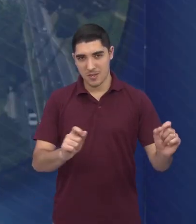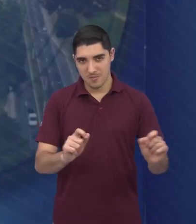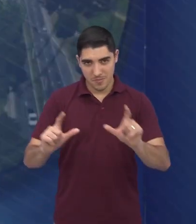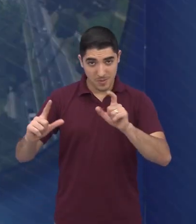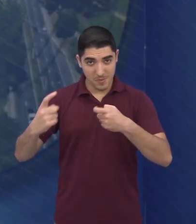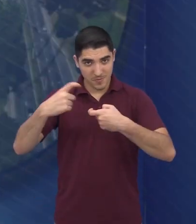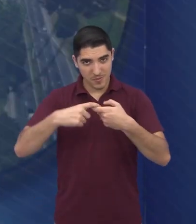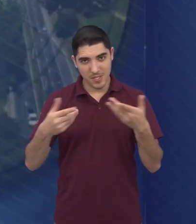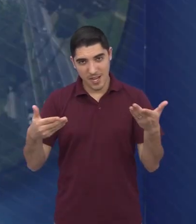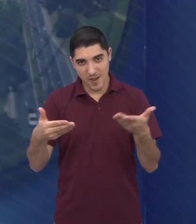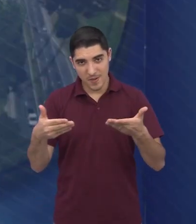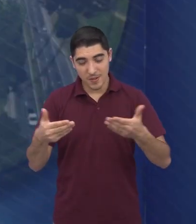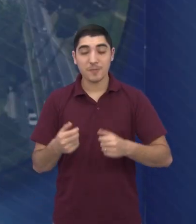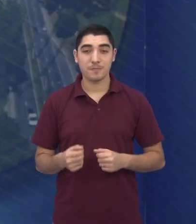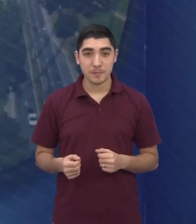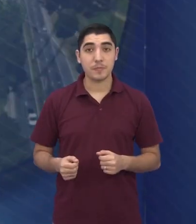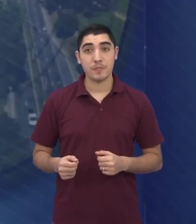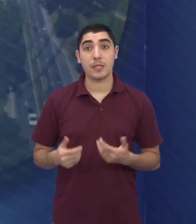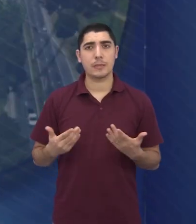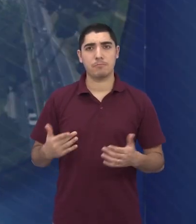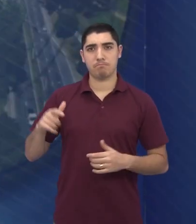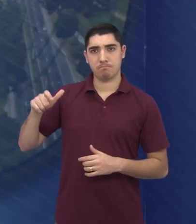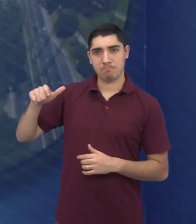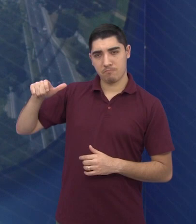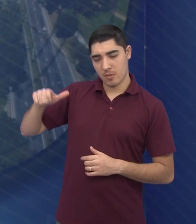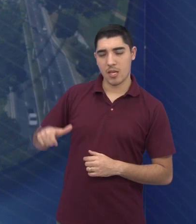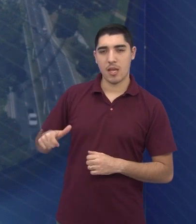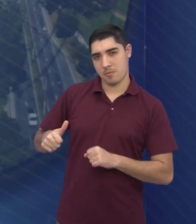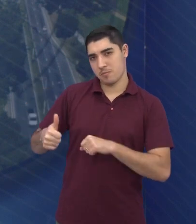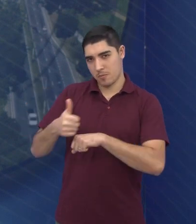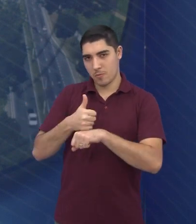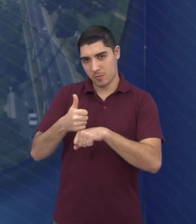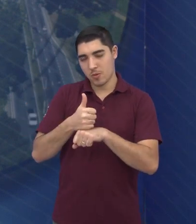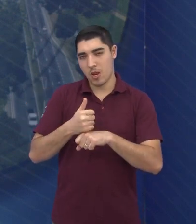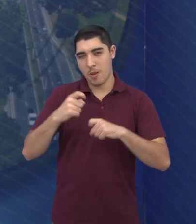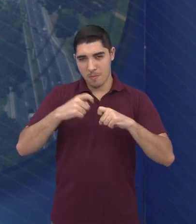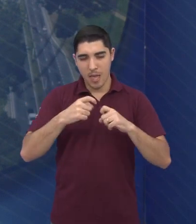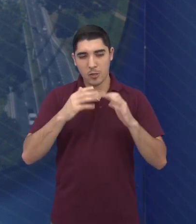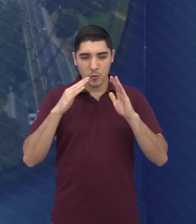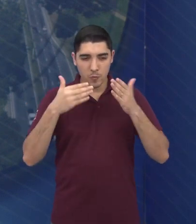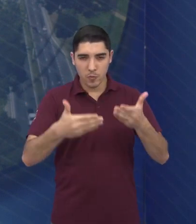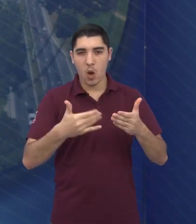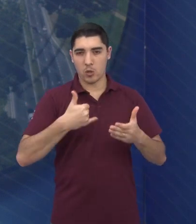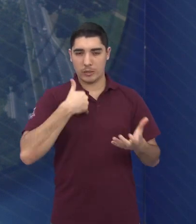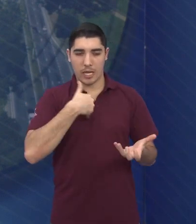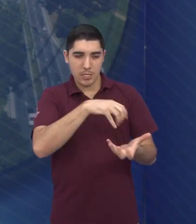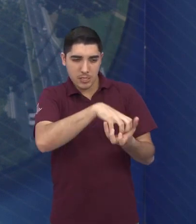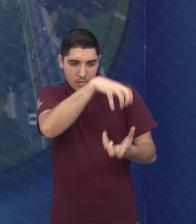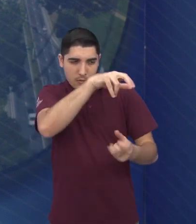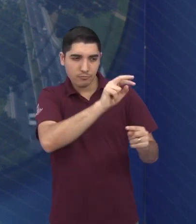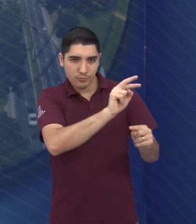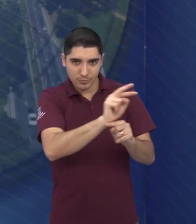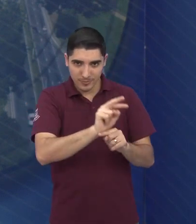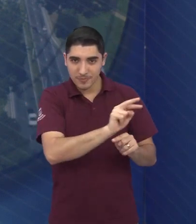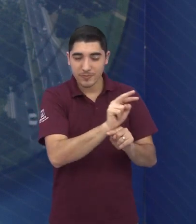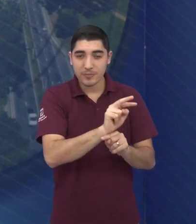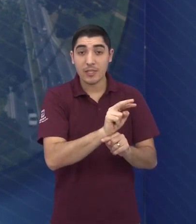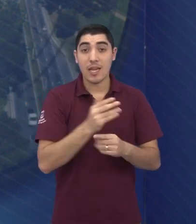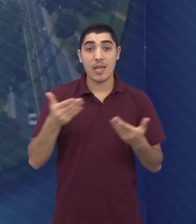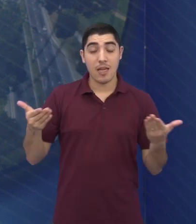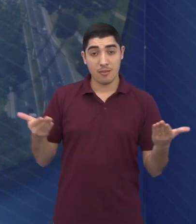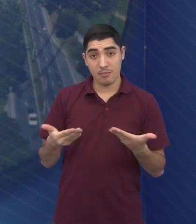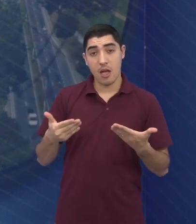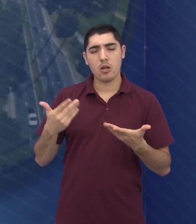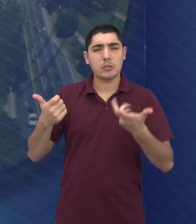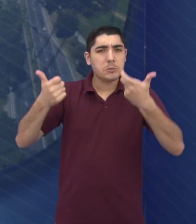Estamos de volta com Diálogos da Cidade e a mestre em gerontologia Débora Guedes continua aqui comigo no estúdio. A gente está falando